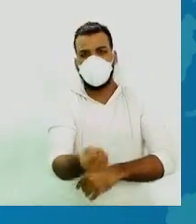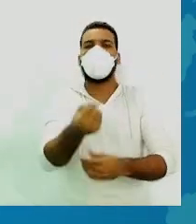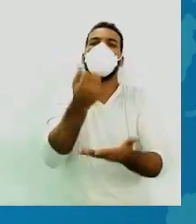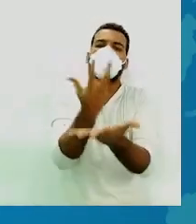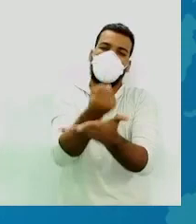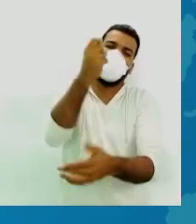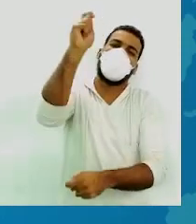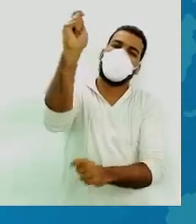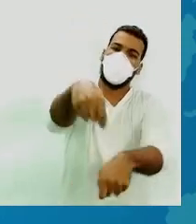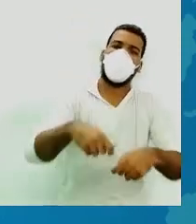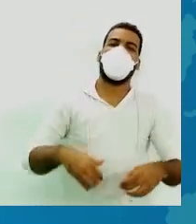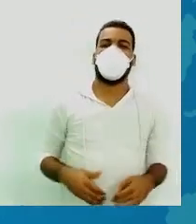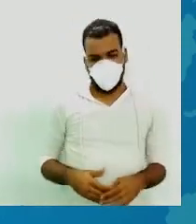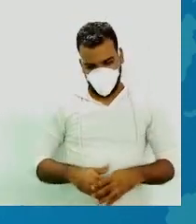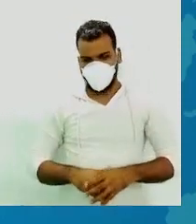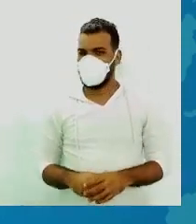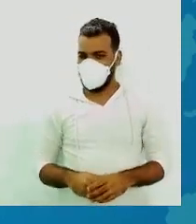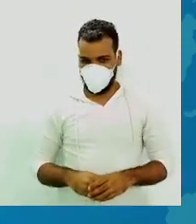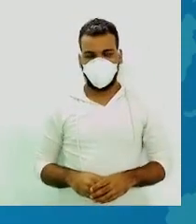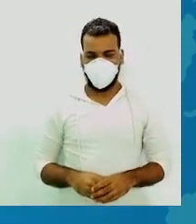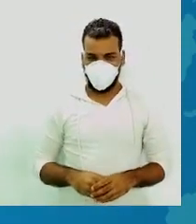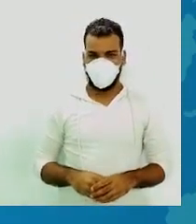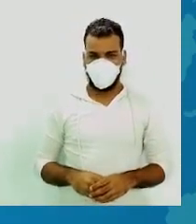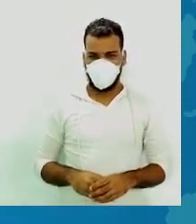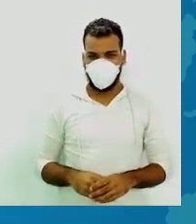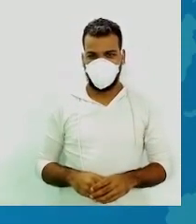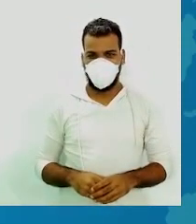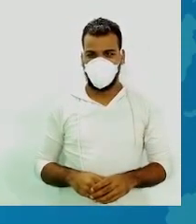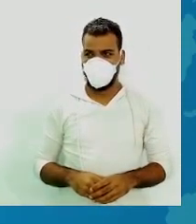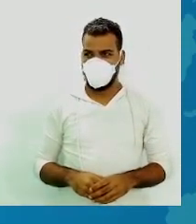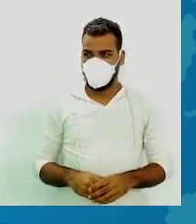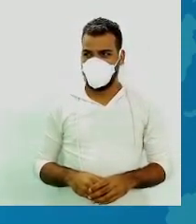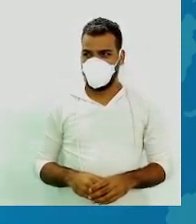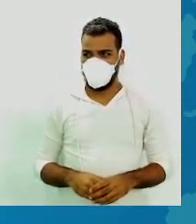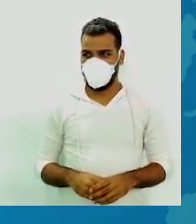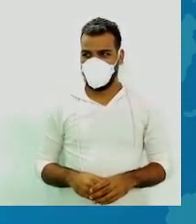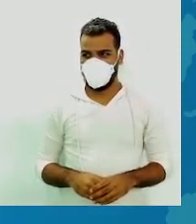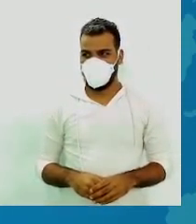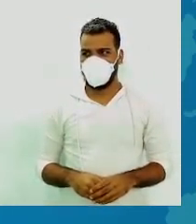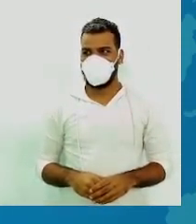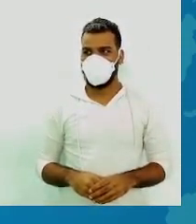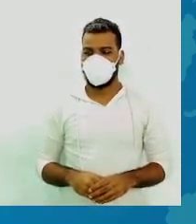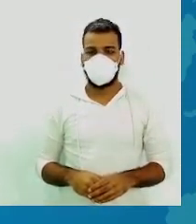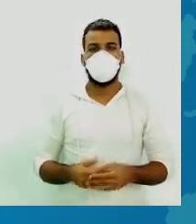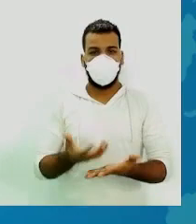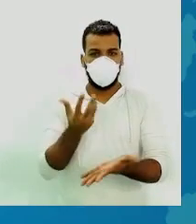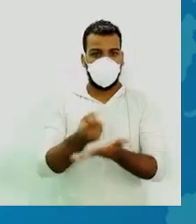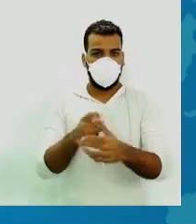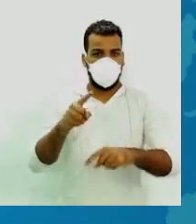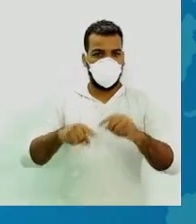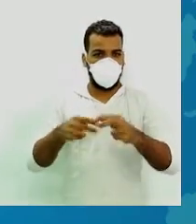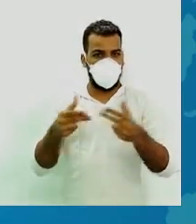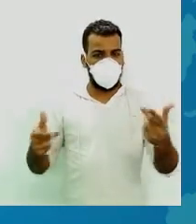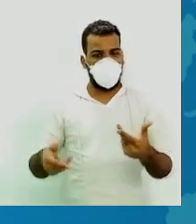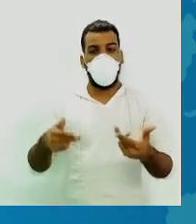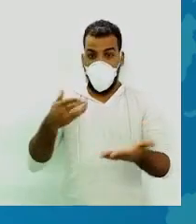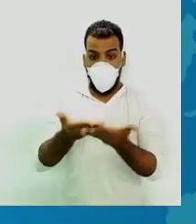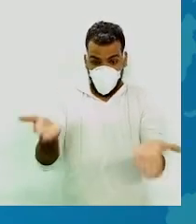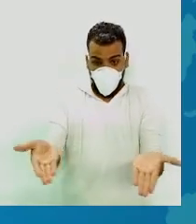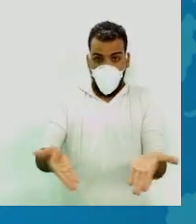vai direto para o site, aonde você pode baixar também os podcasts